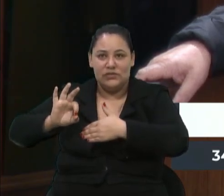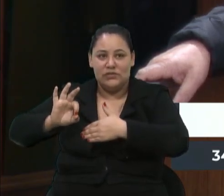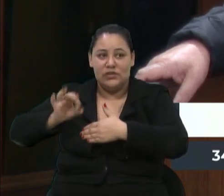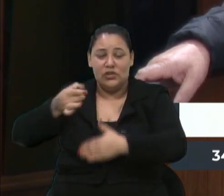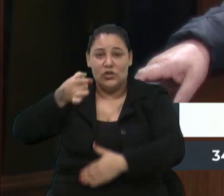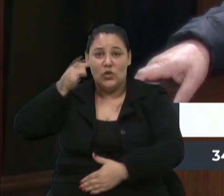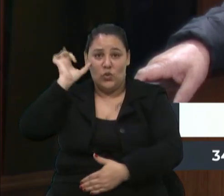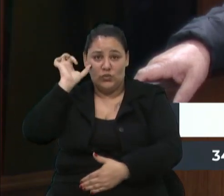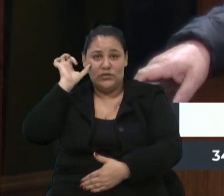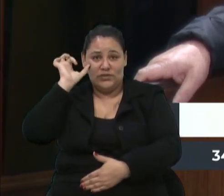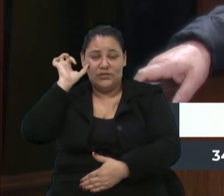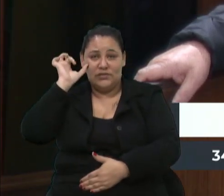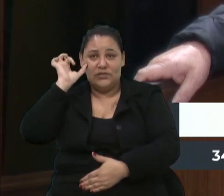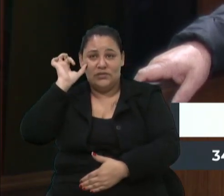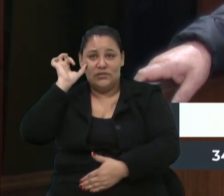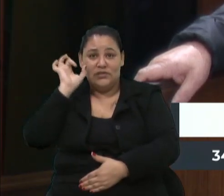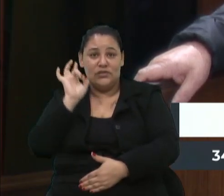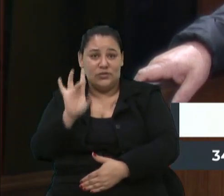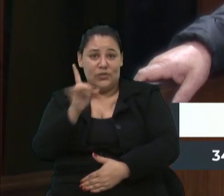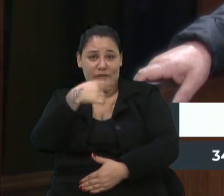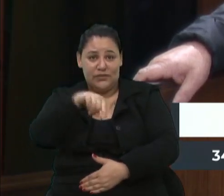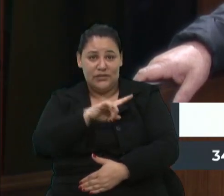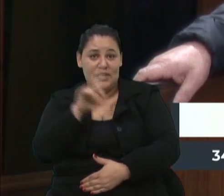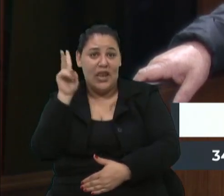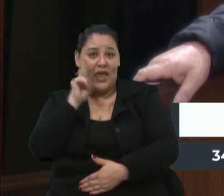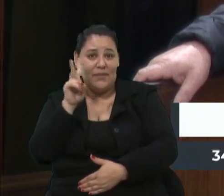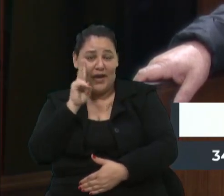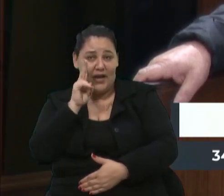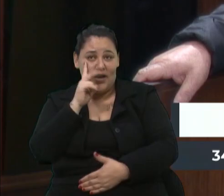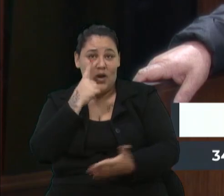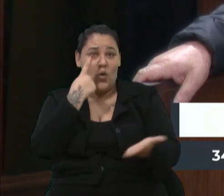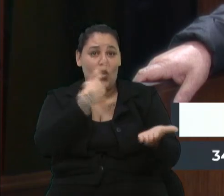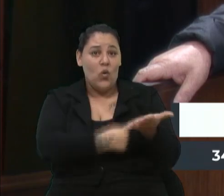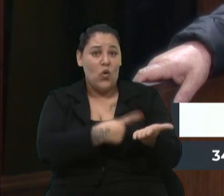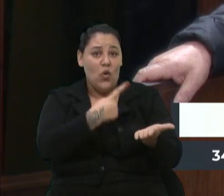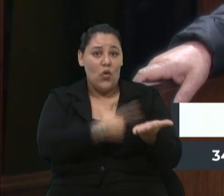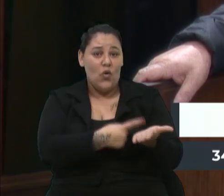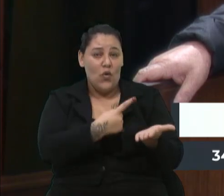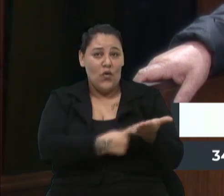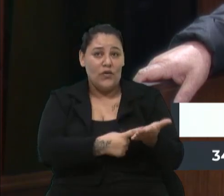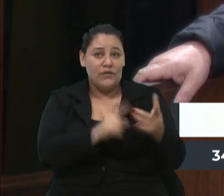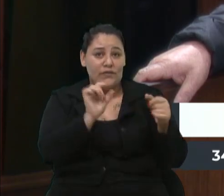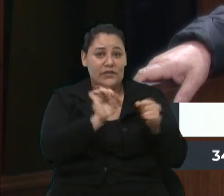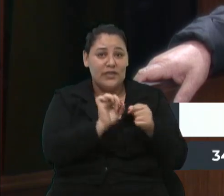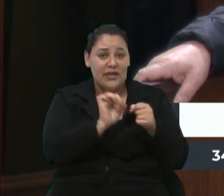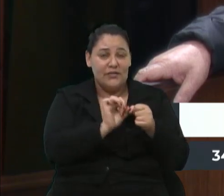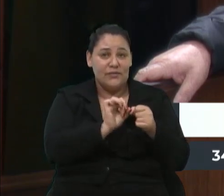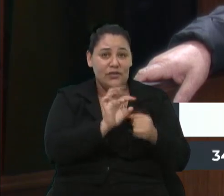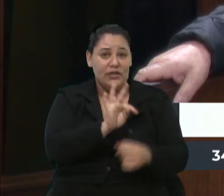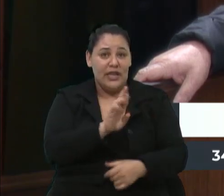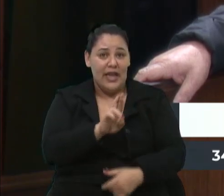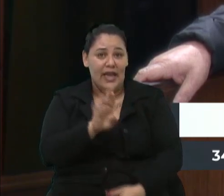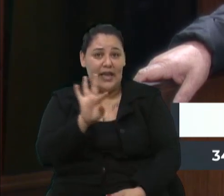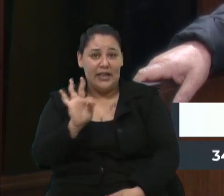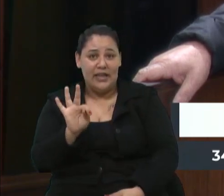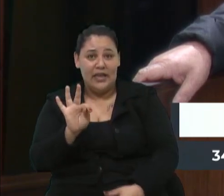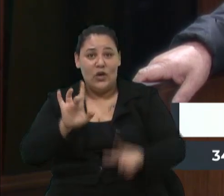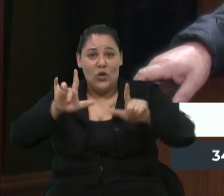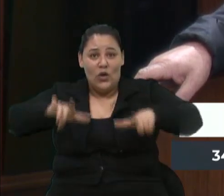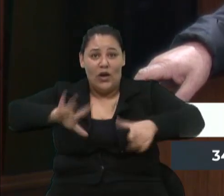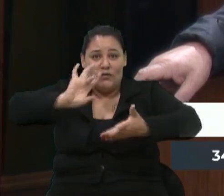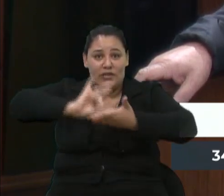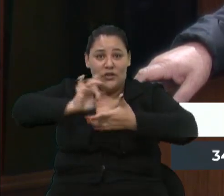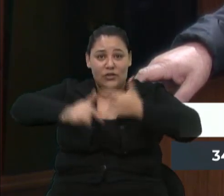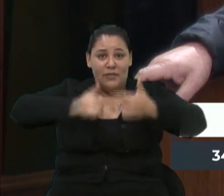ontem, só para lembrar, que esses acordos foram feitos pelo TRT, pelo Tribunal Regional do Trabalho. Ontem que foi